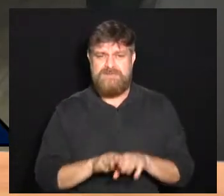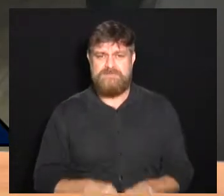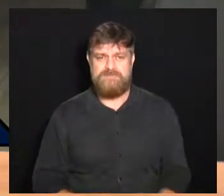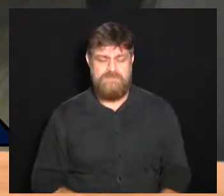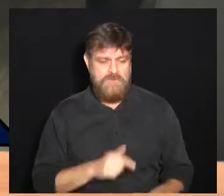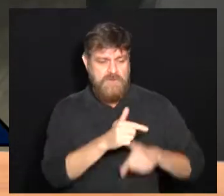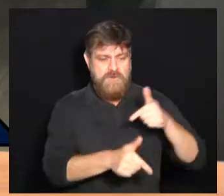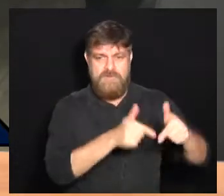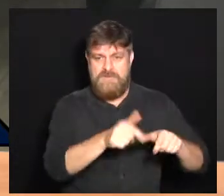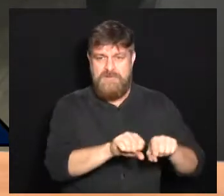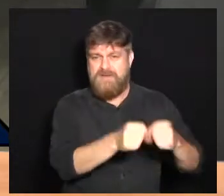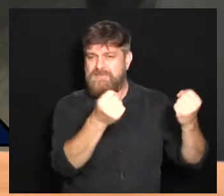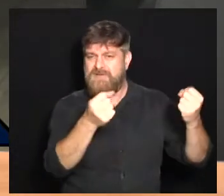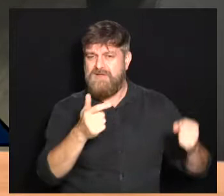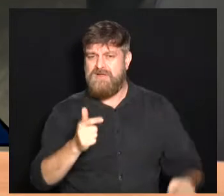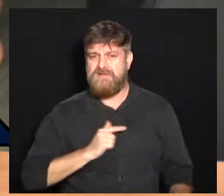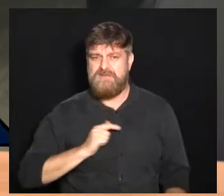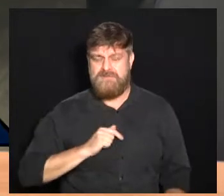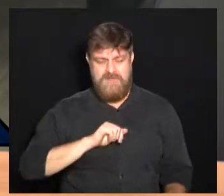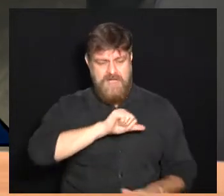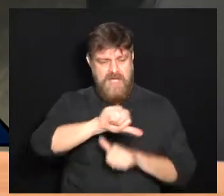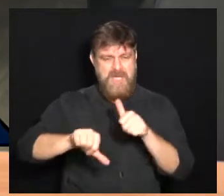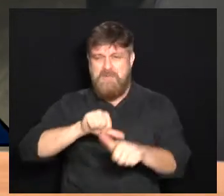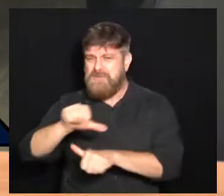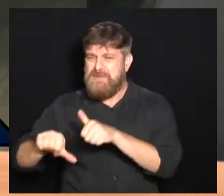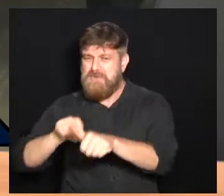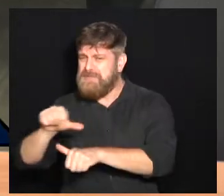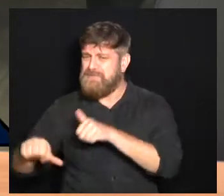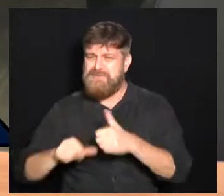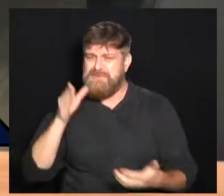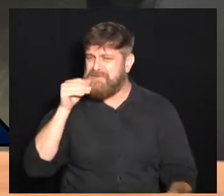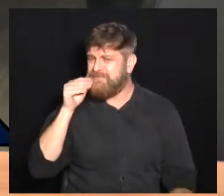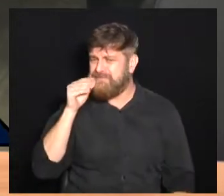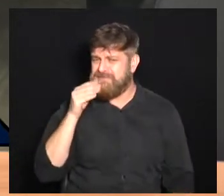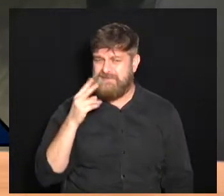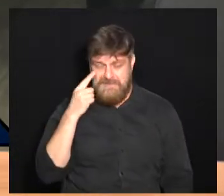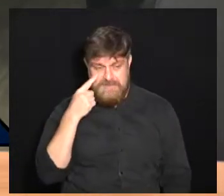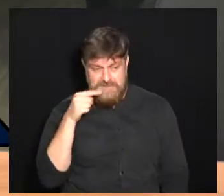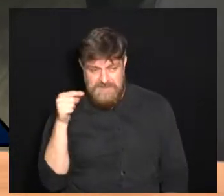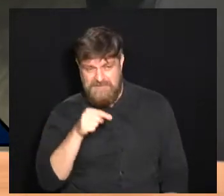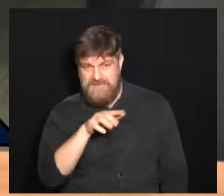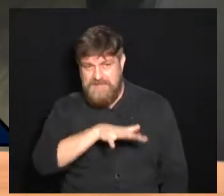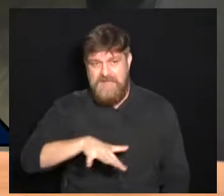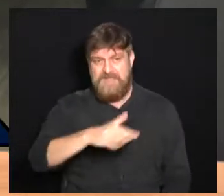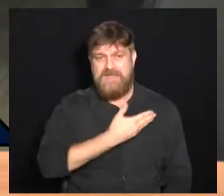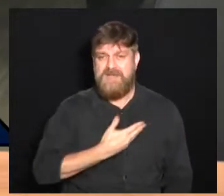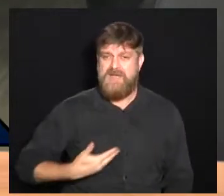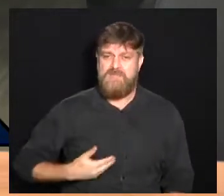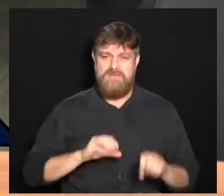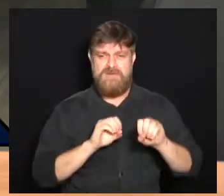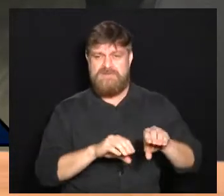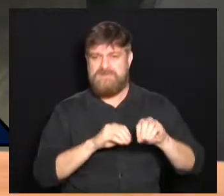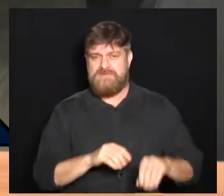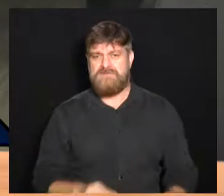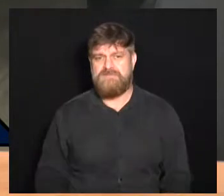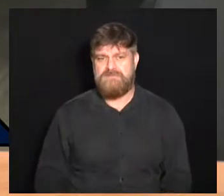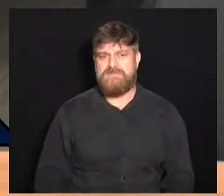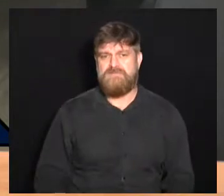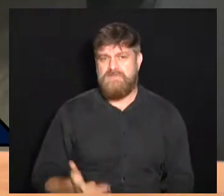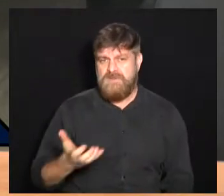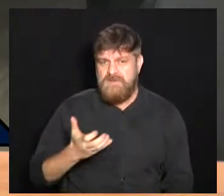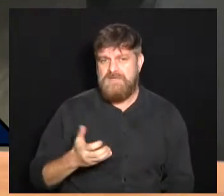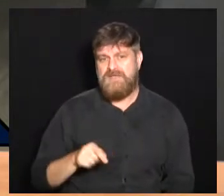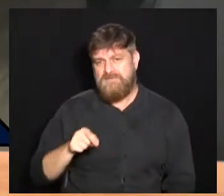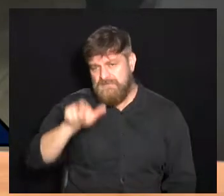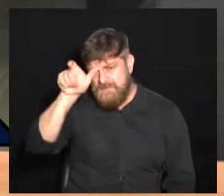descontinuidade, esse processo de heterogeneidade na oferta de educação que a gente está vendo na rede pública da nossa cidade. Queria que realmente fosse feito